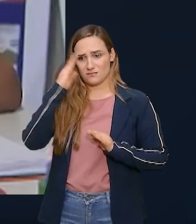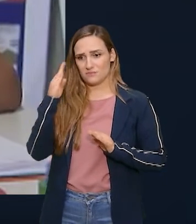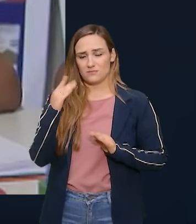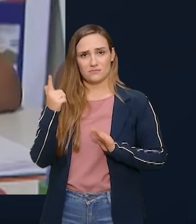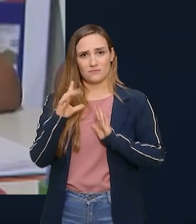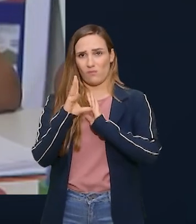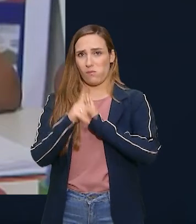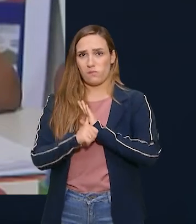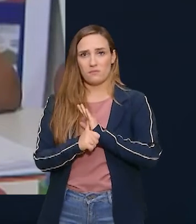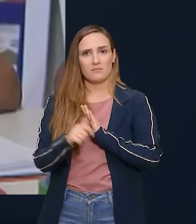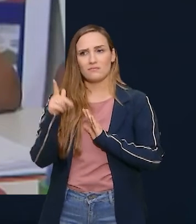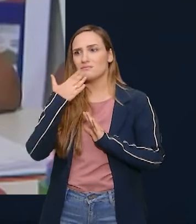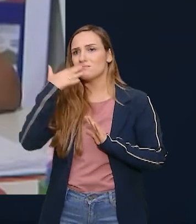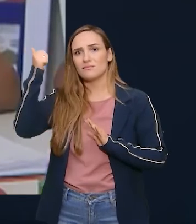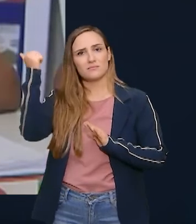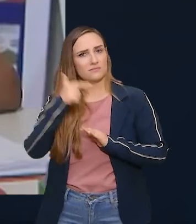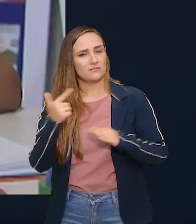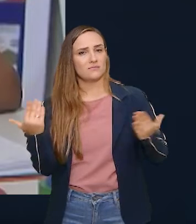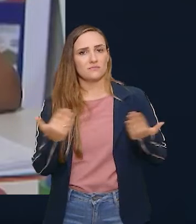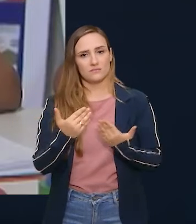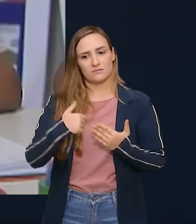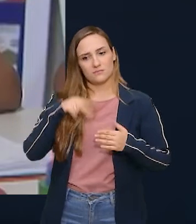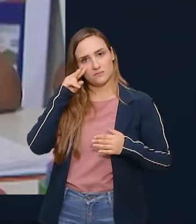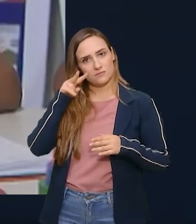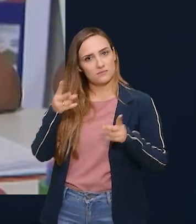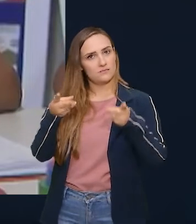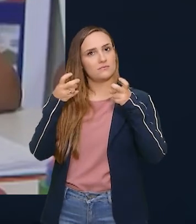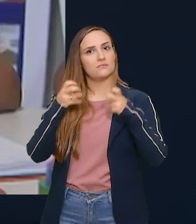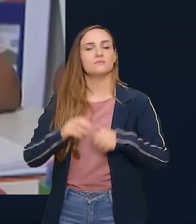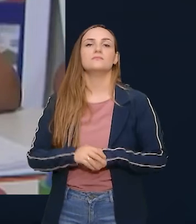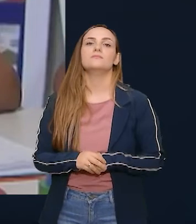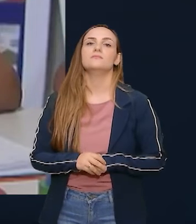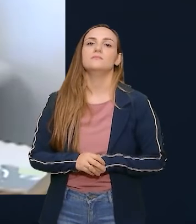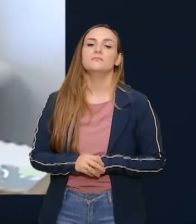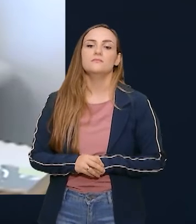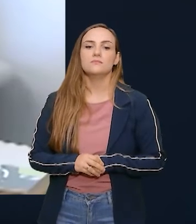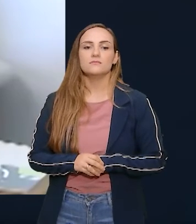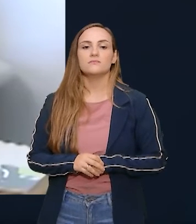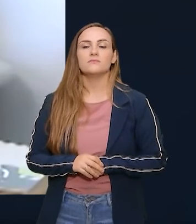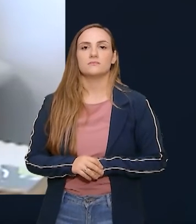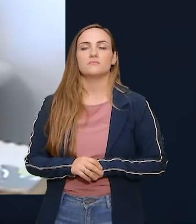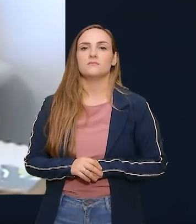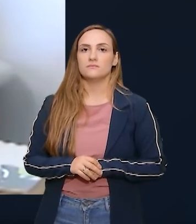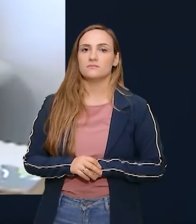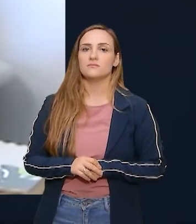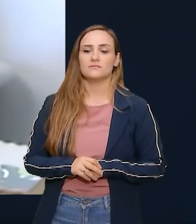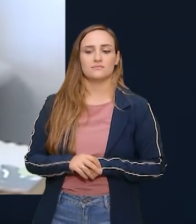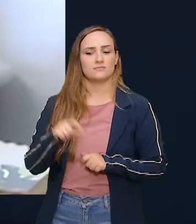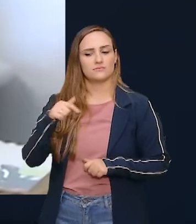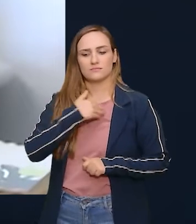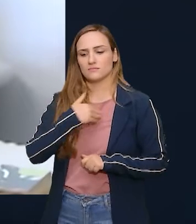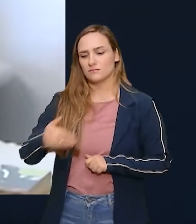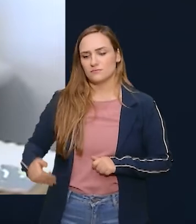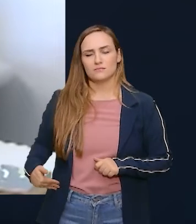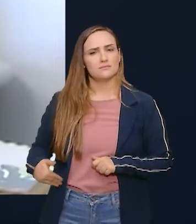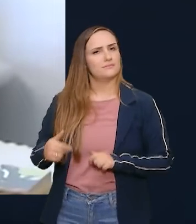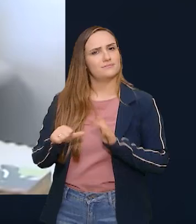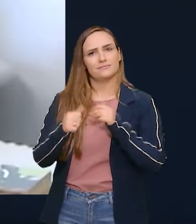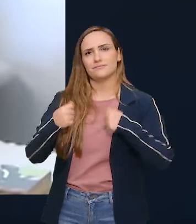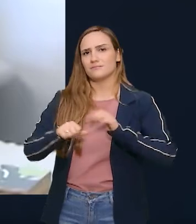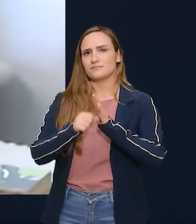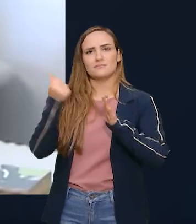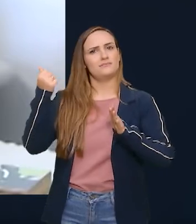nosso Brasil não tivesse corrupção, seria um país melhor do que vemos hoje. O Estado deve ser o primeiro, não é? Eu diria que